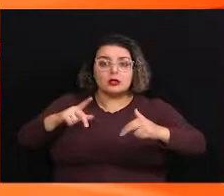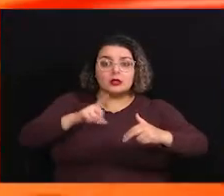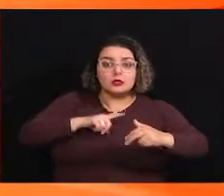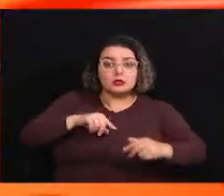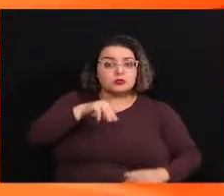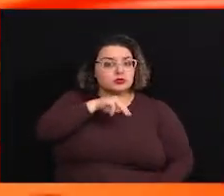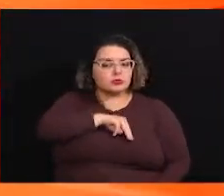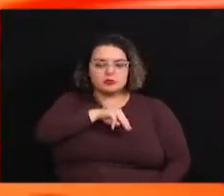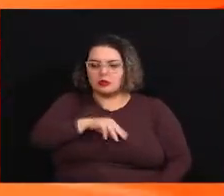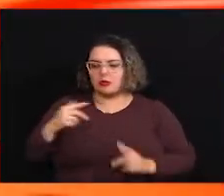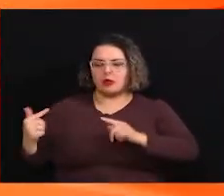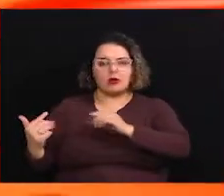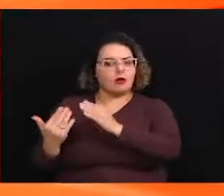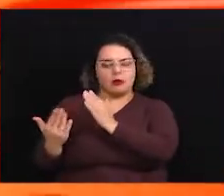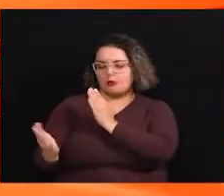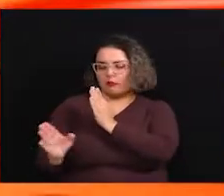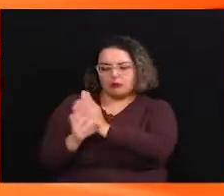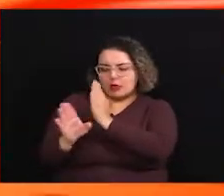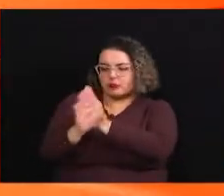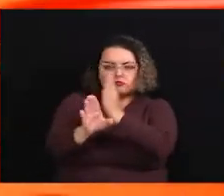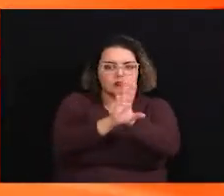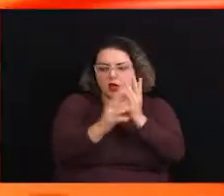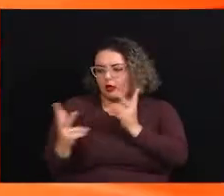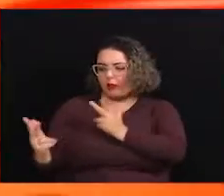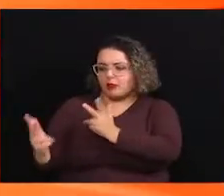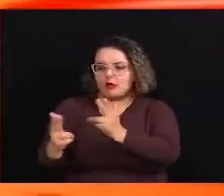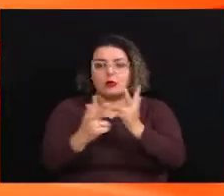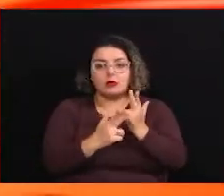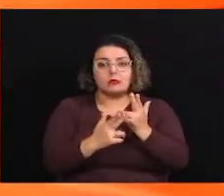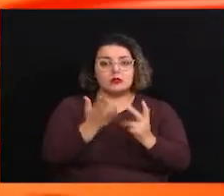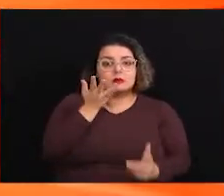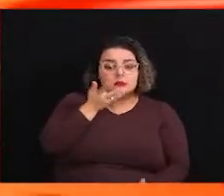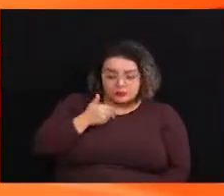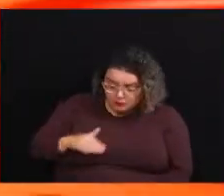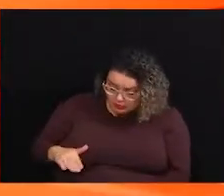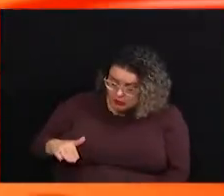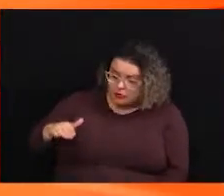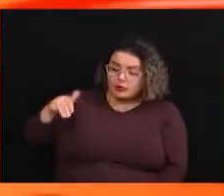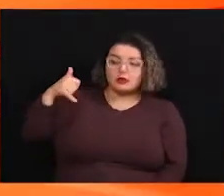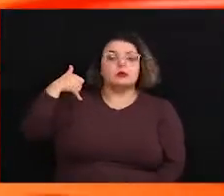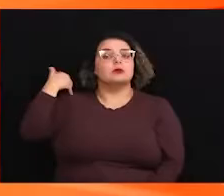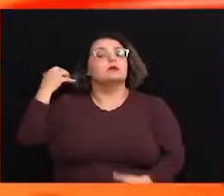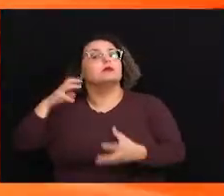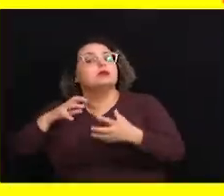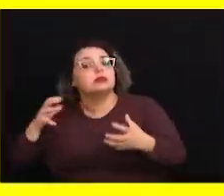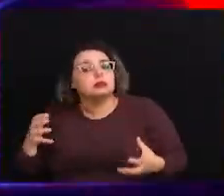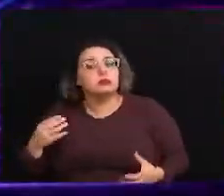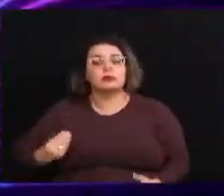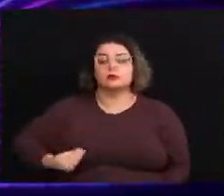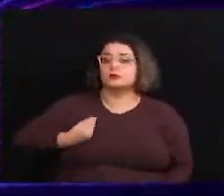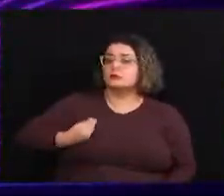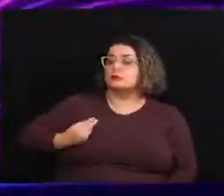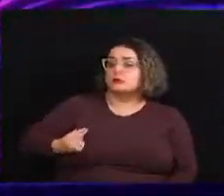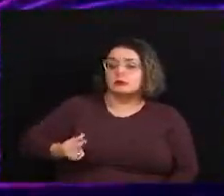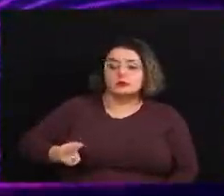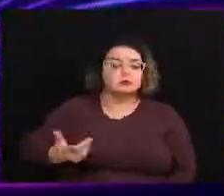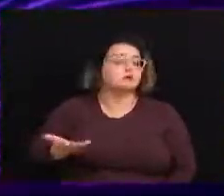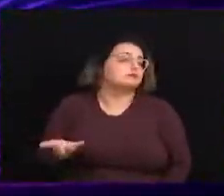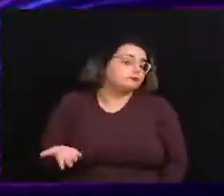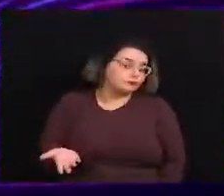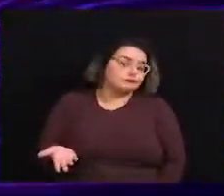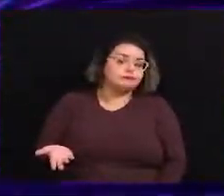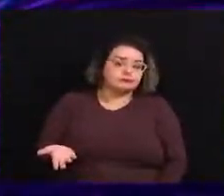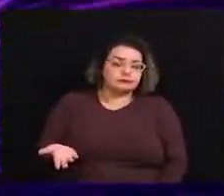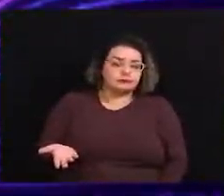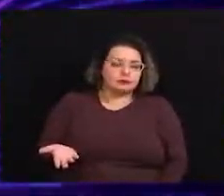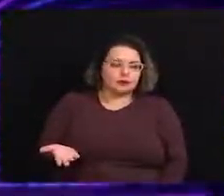tinham a mesma meta que ela, que era chegar no mundo perfeito, só que estão ali desde criança. Então, assim, envelheceram ali, construíram vidas ali,